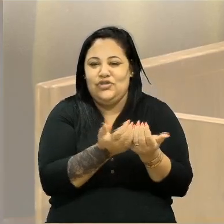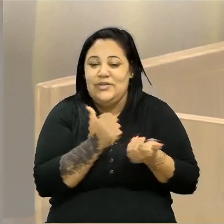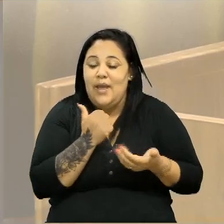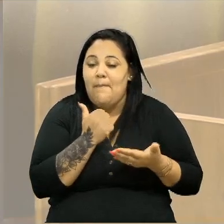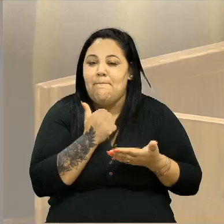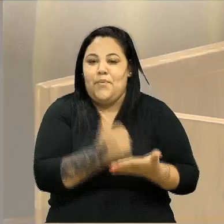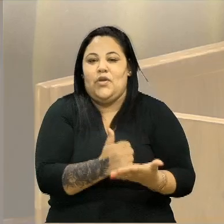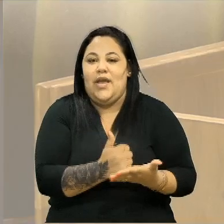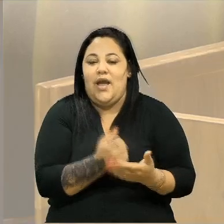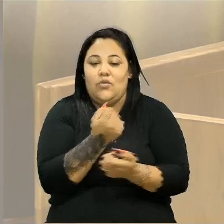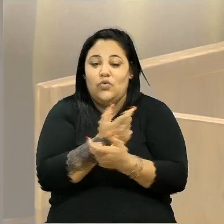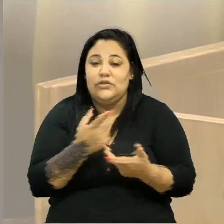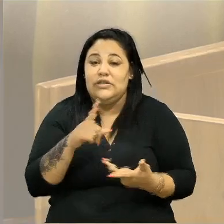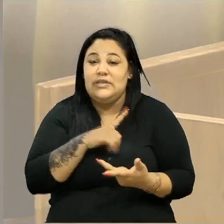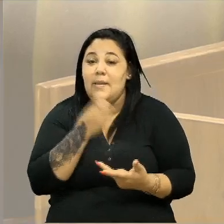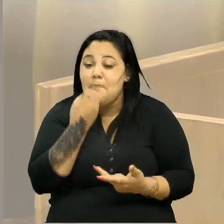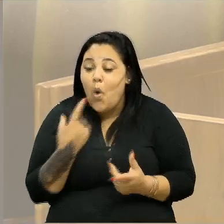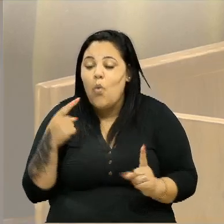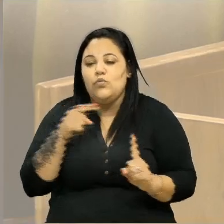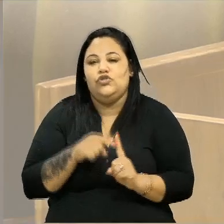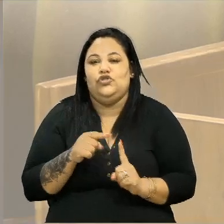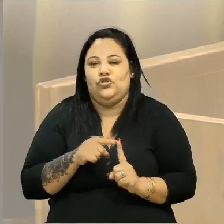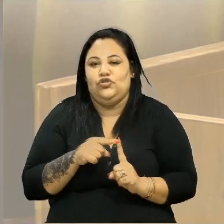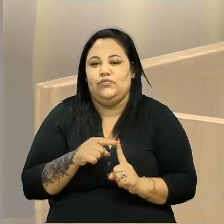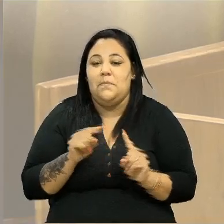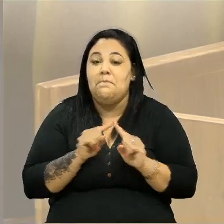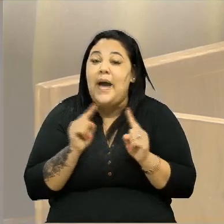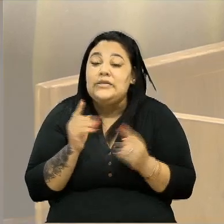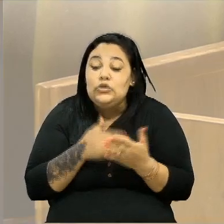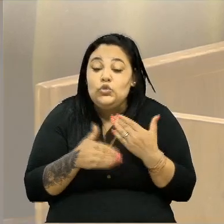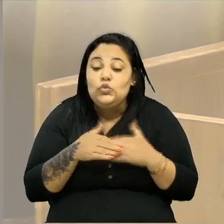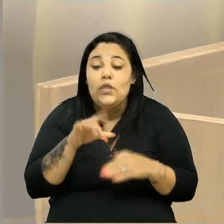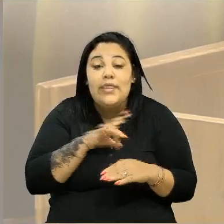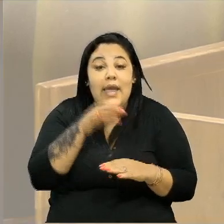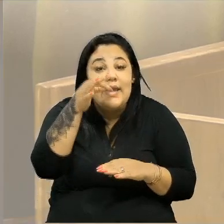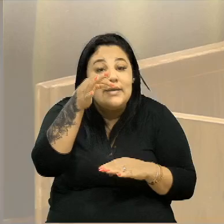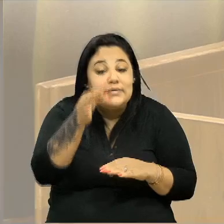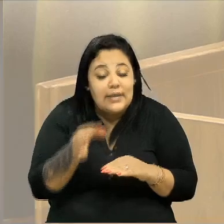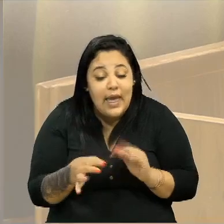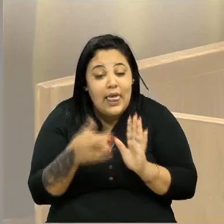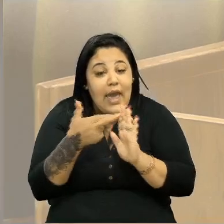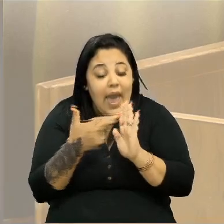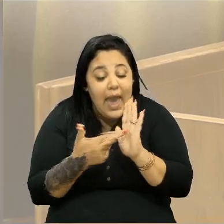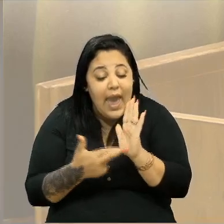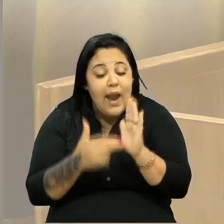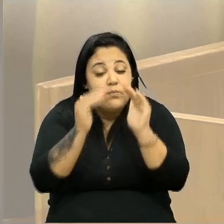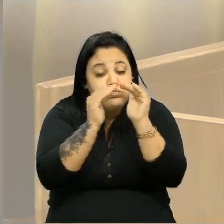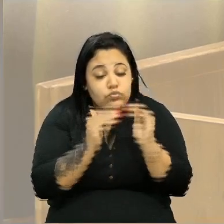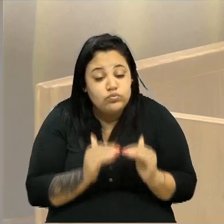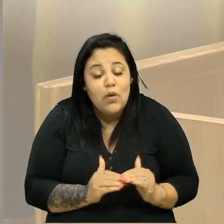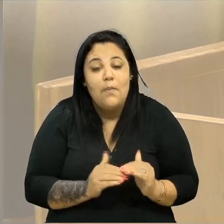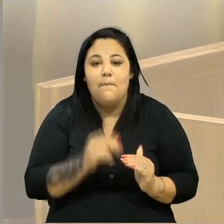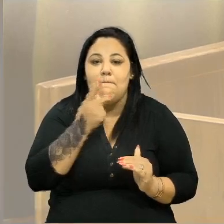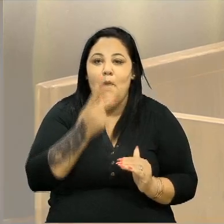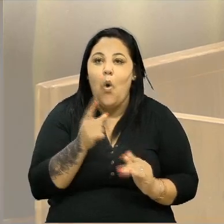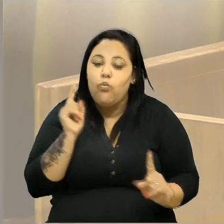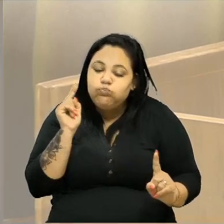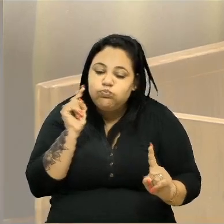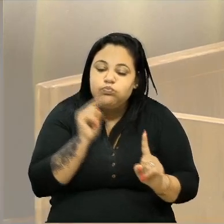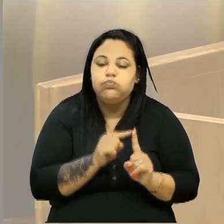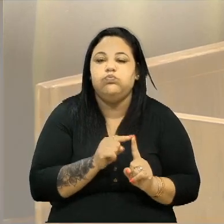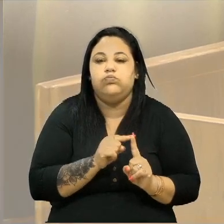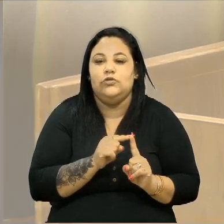apresentam boas intenções. Mas tudo tem um regramento. Boas intenções, bons discursos, devem